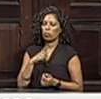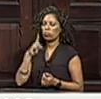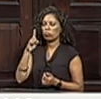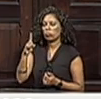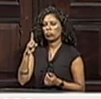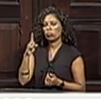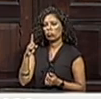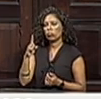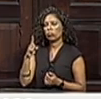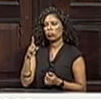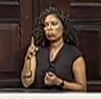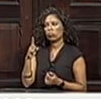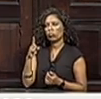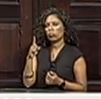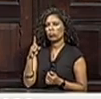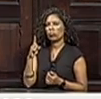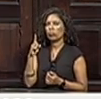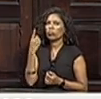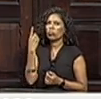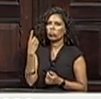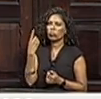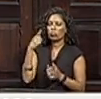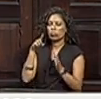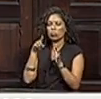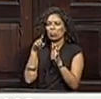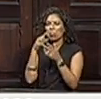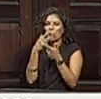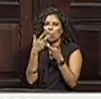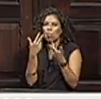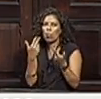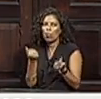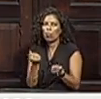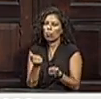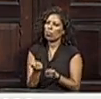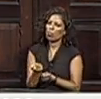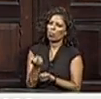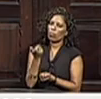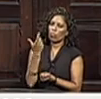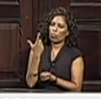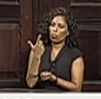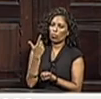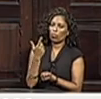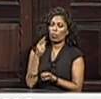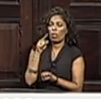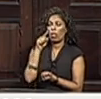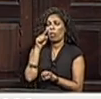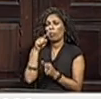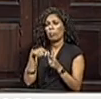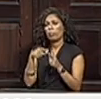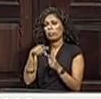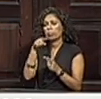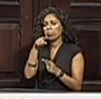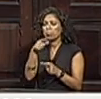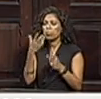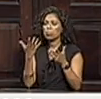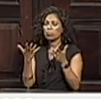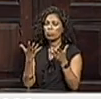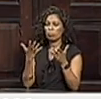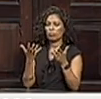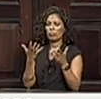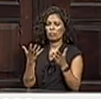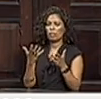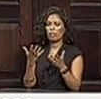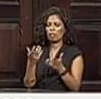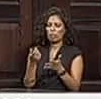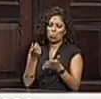escopo genérico. Por via de consequência, ele quer que seja incluído todos